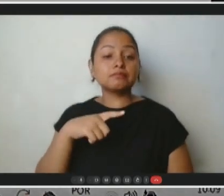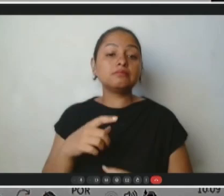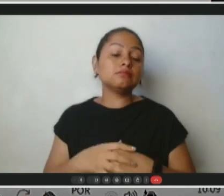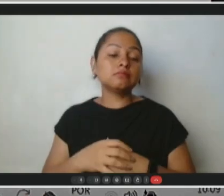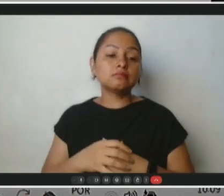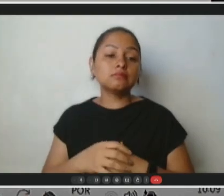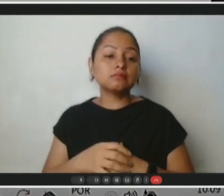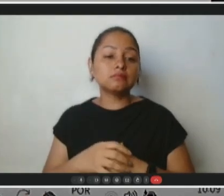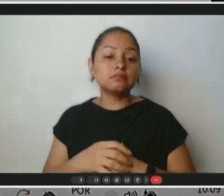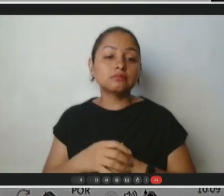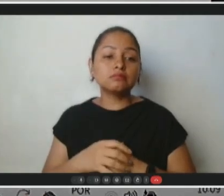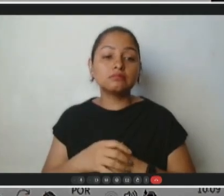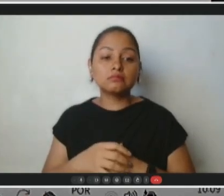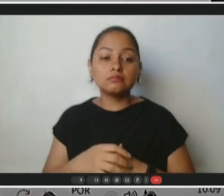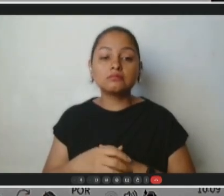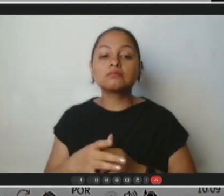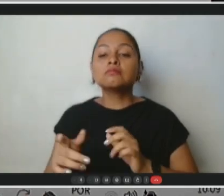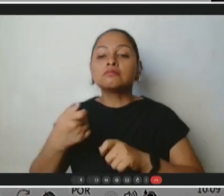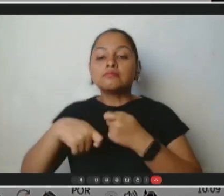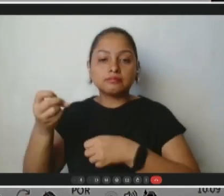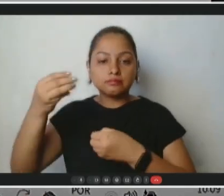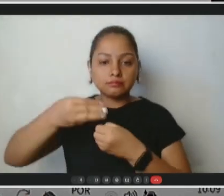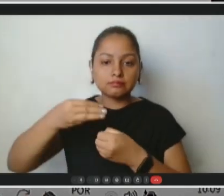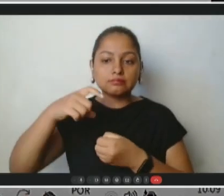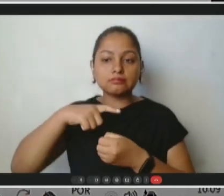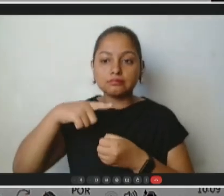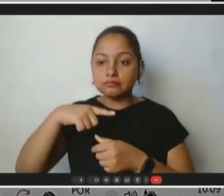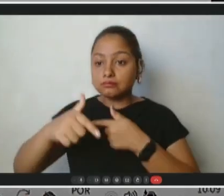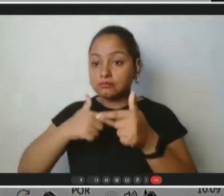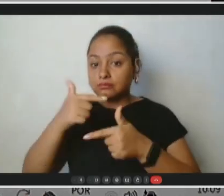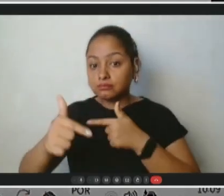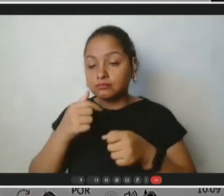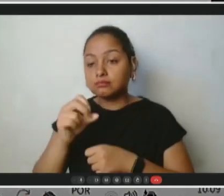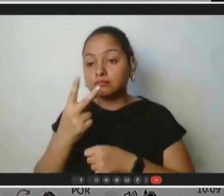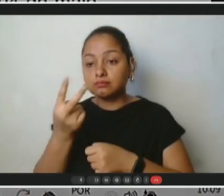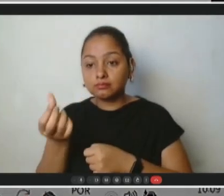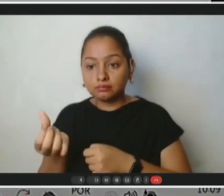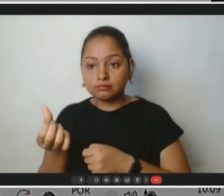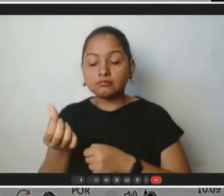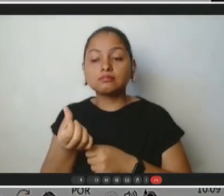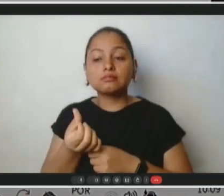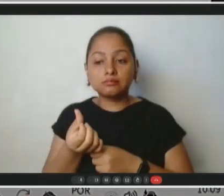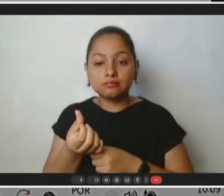diretrizes orçamentárias do município para o exercício de 2026, compreendendo: